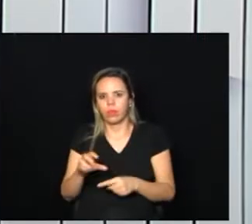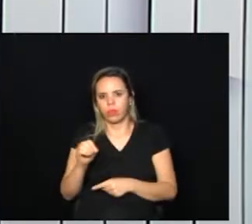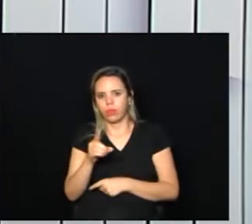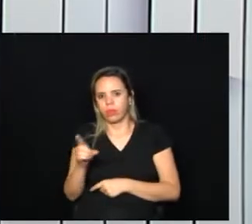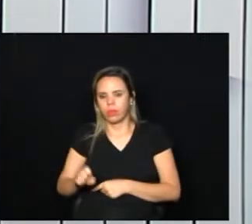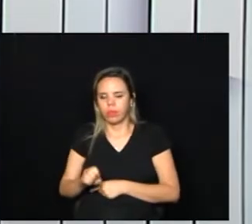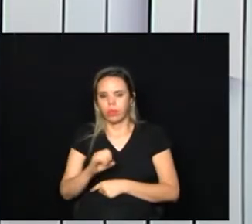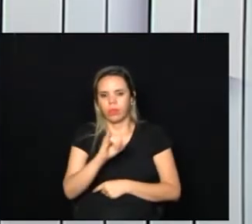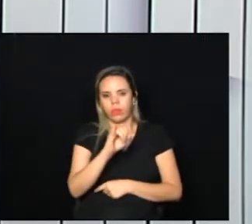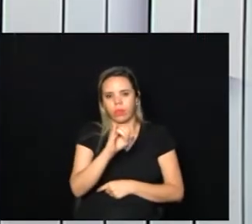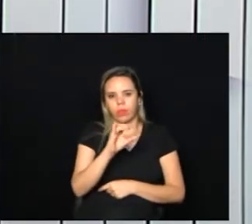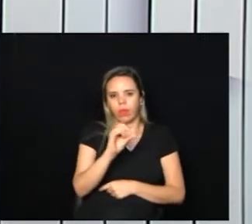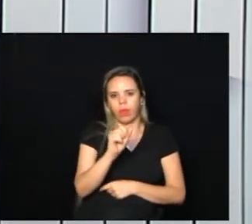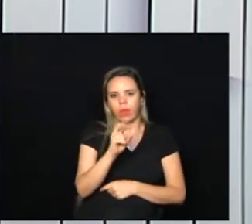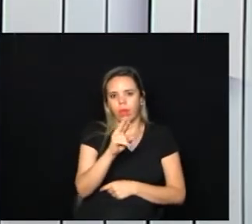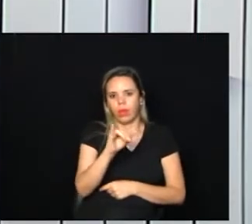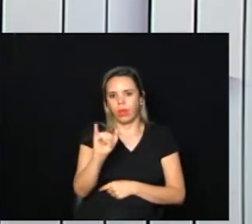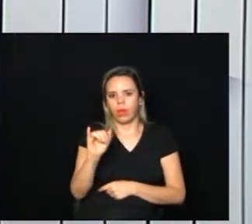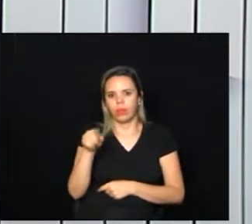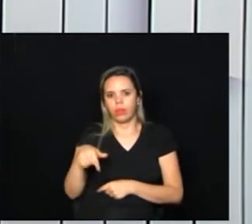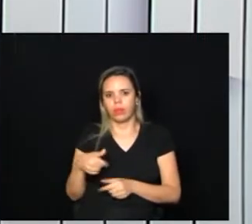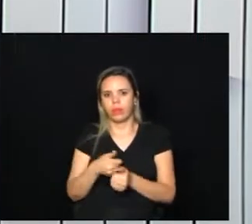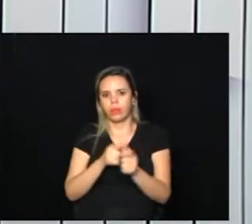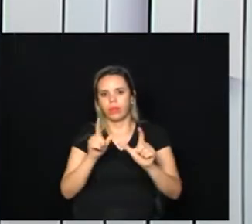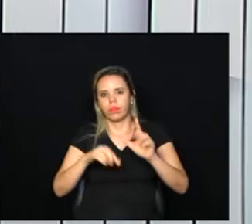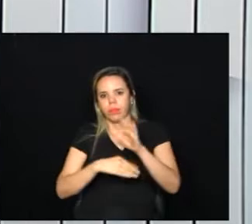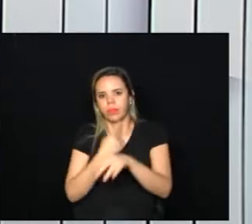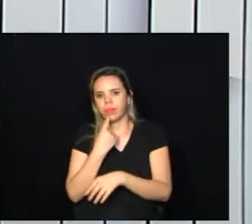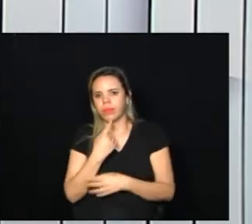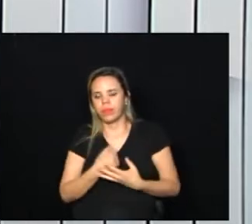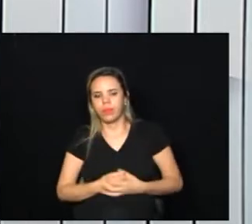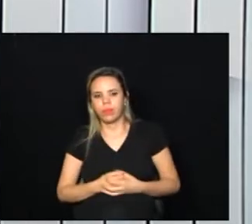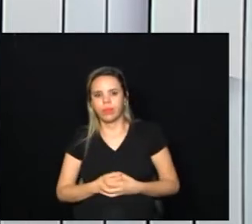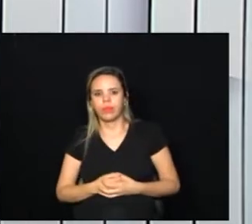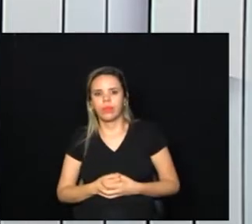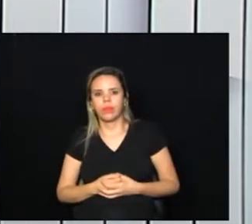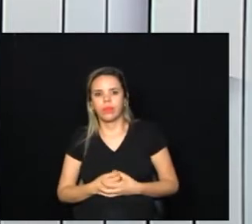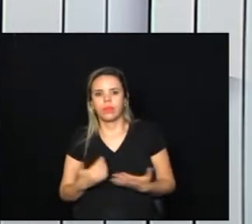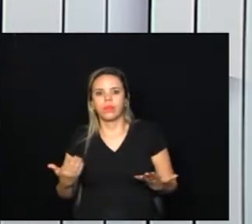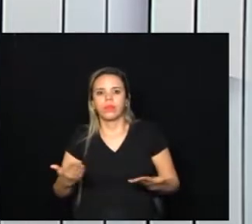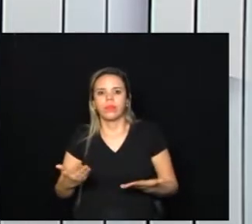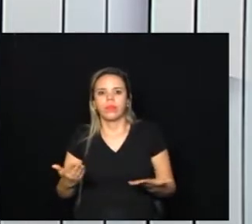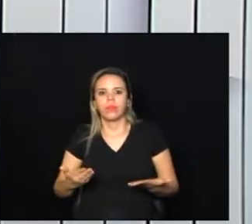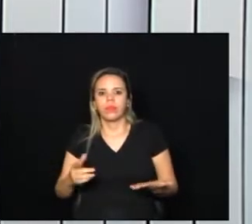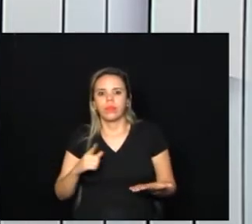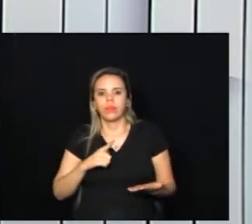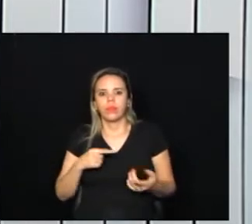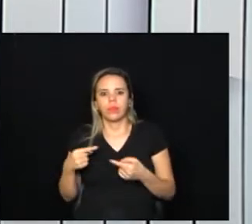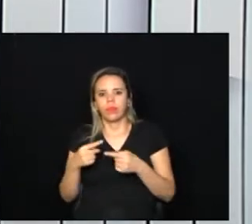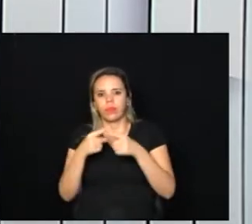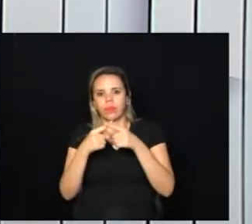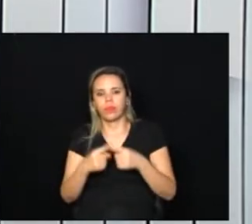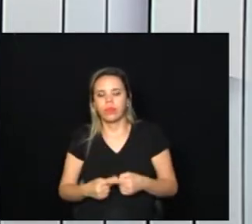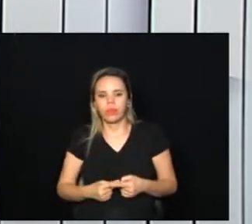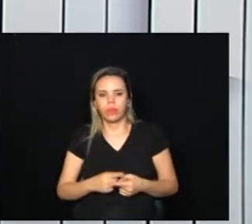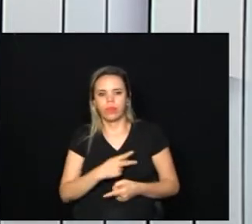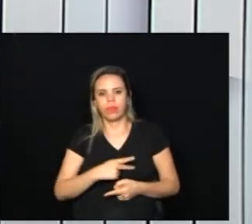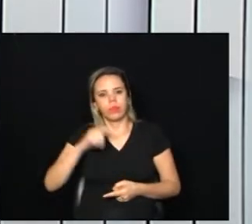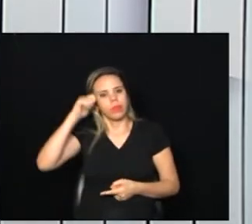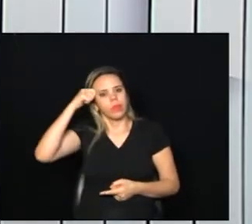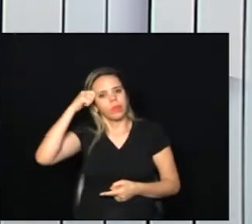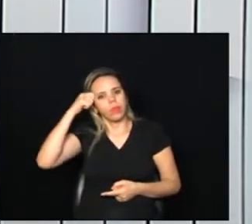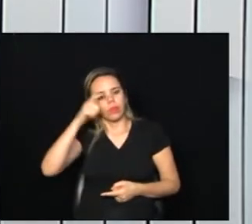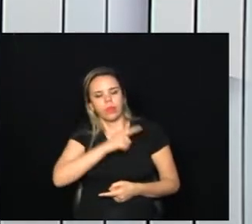e Icaraí você acompanha aqui na TV Câmara Campinas. Bom, e hoje tem derby, hein? Ponte Preta e